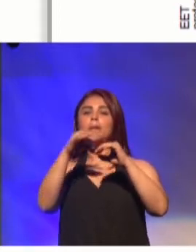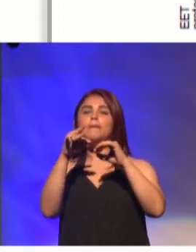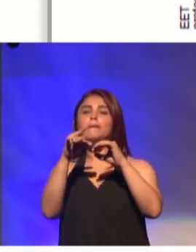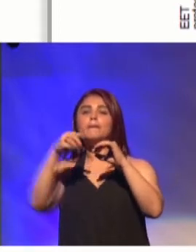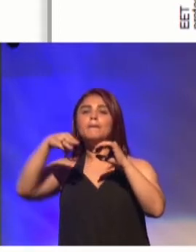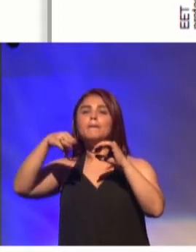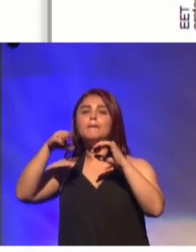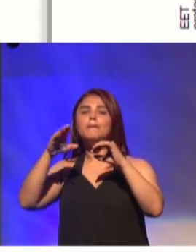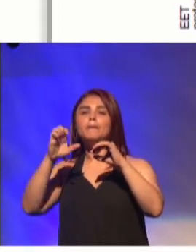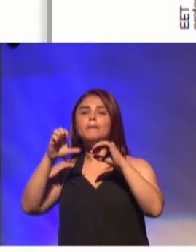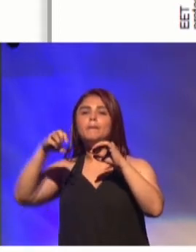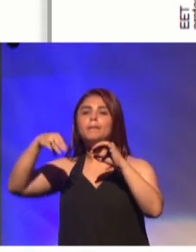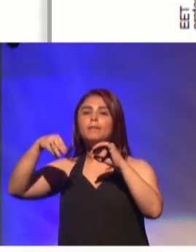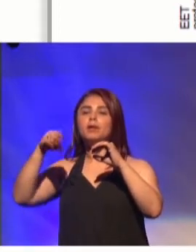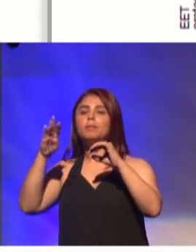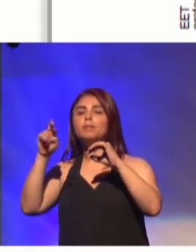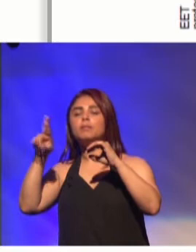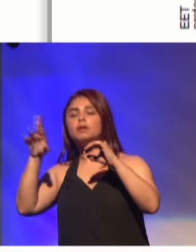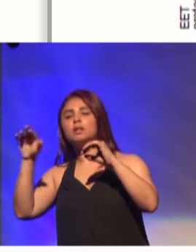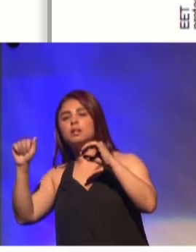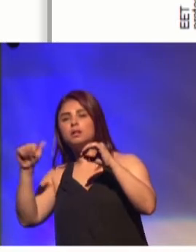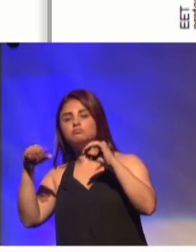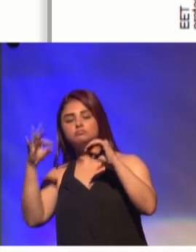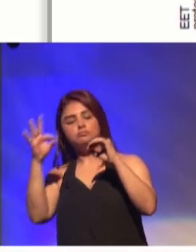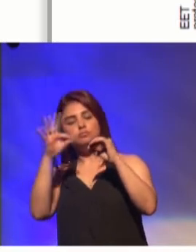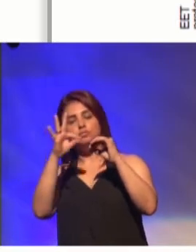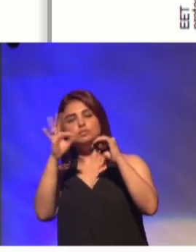membrana que estão ativados, que são